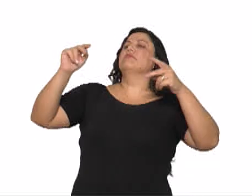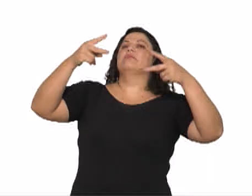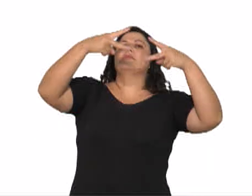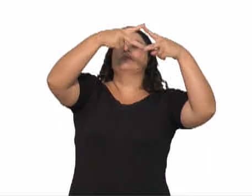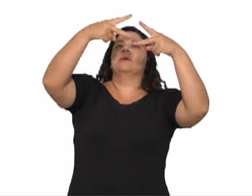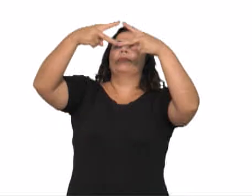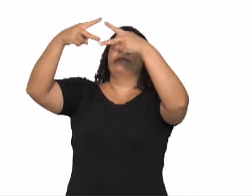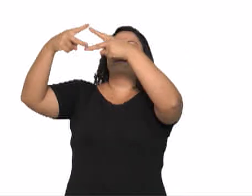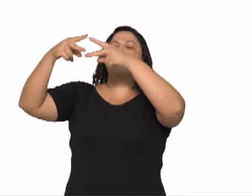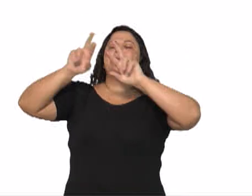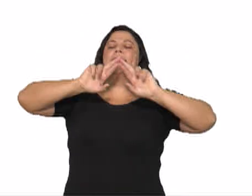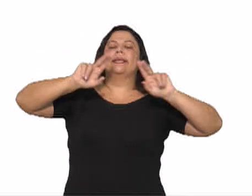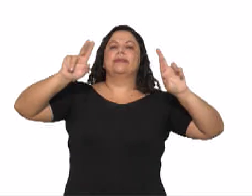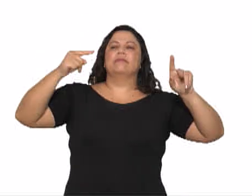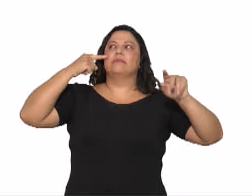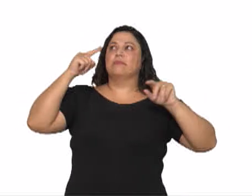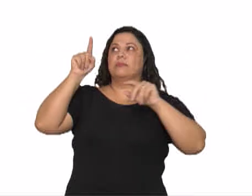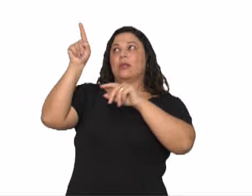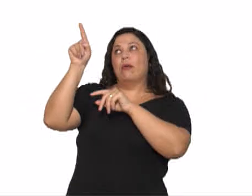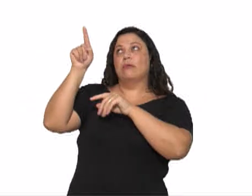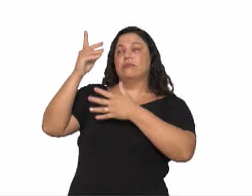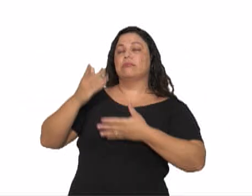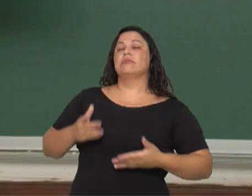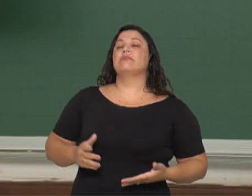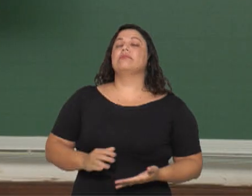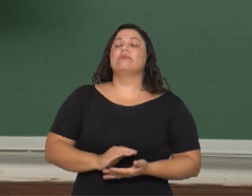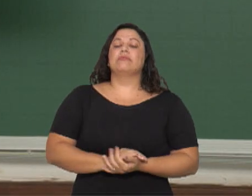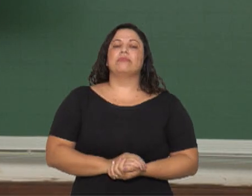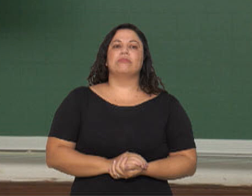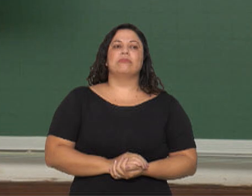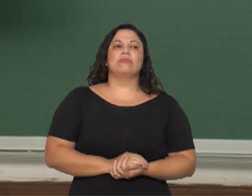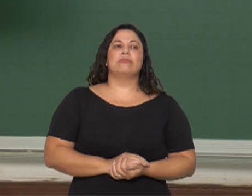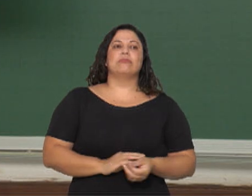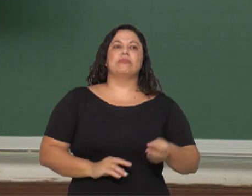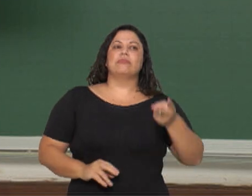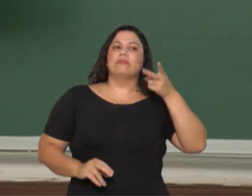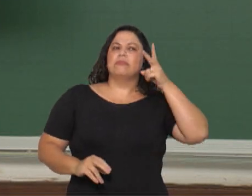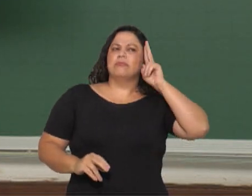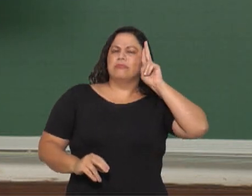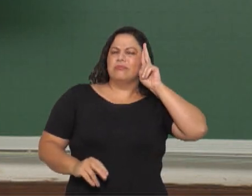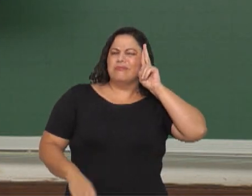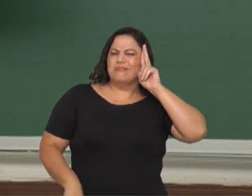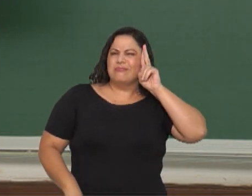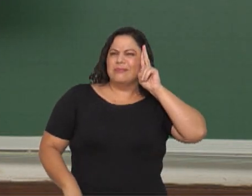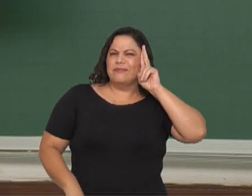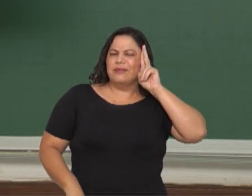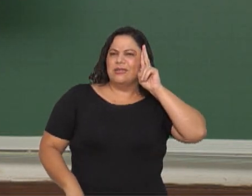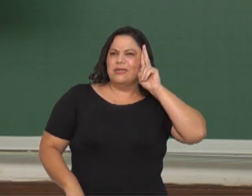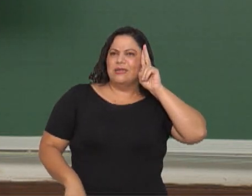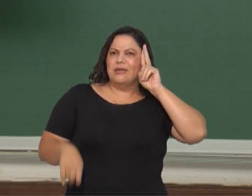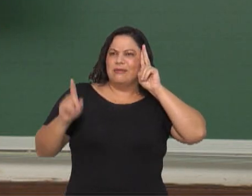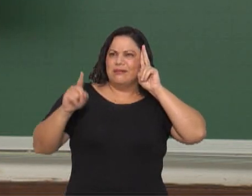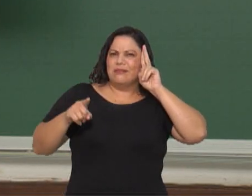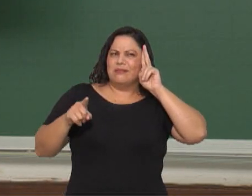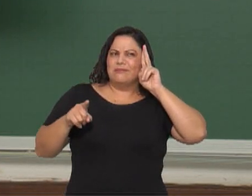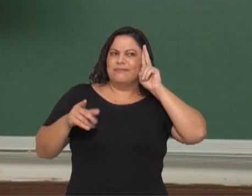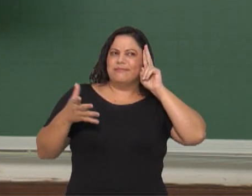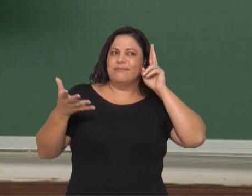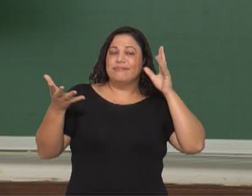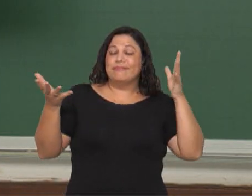sábado, domingo, lunes. Lunes, segunda-feira. Será que está todo mundo se colocando dessa forma como